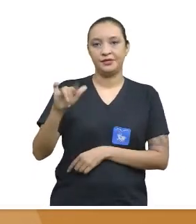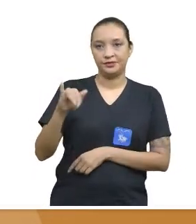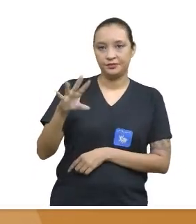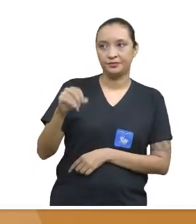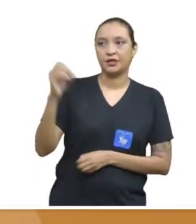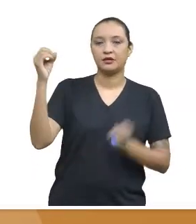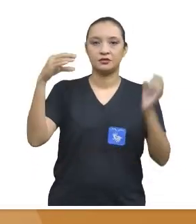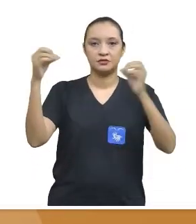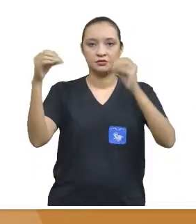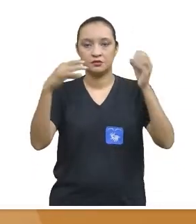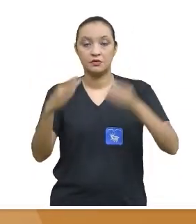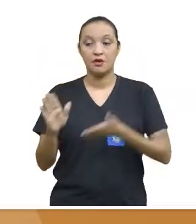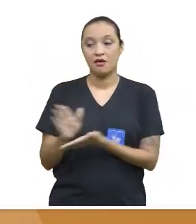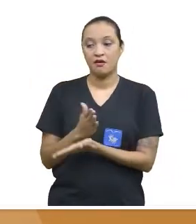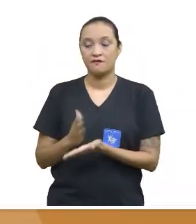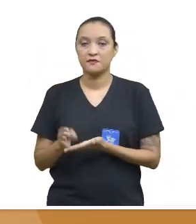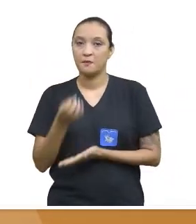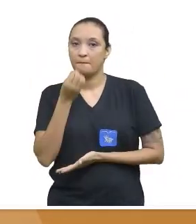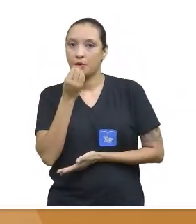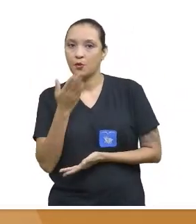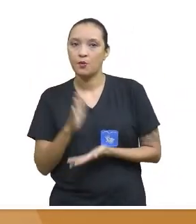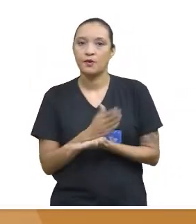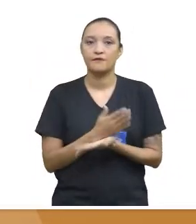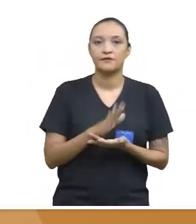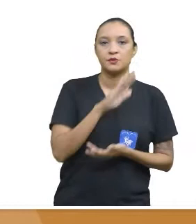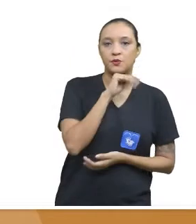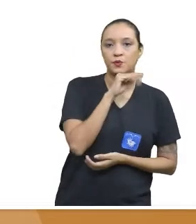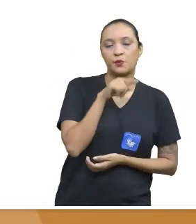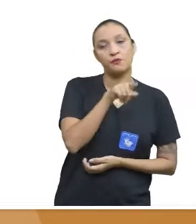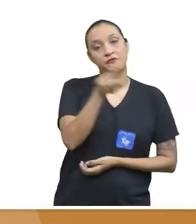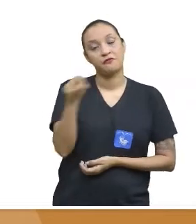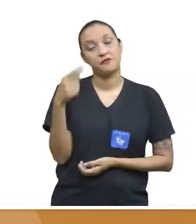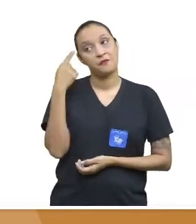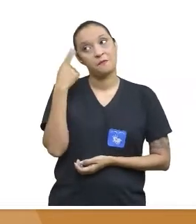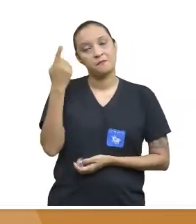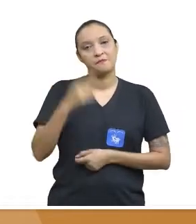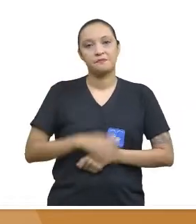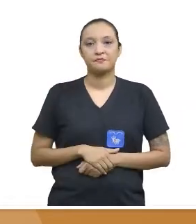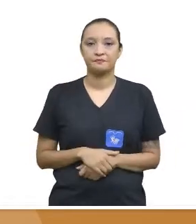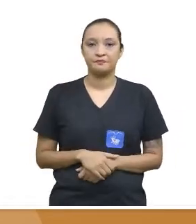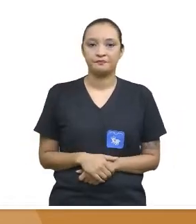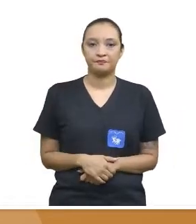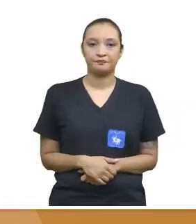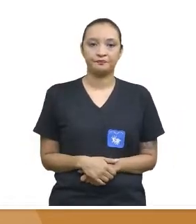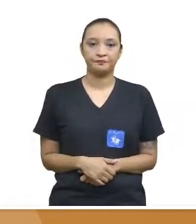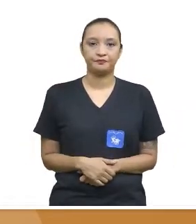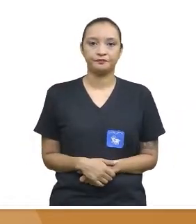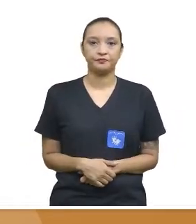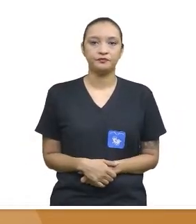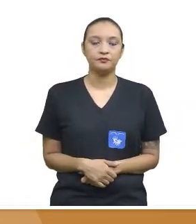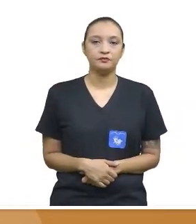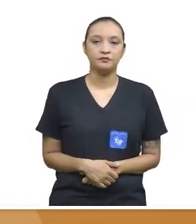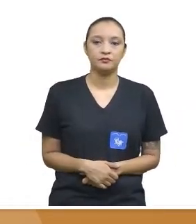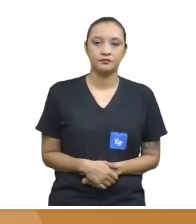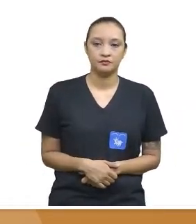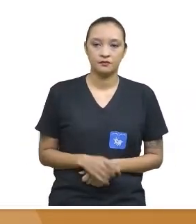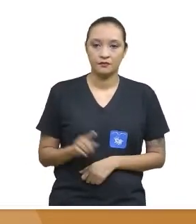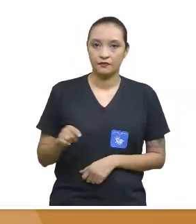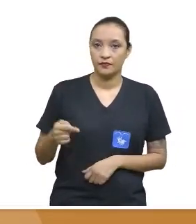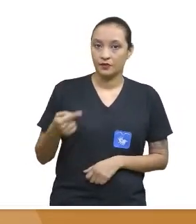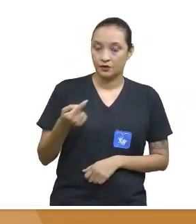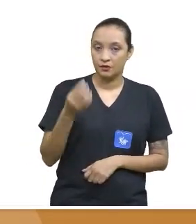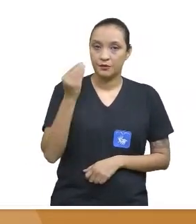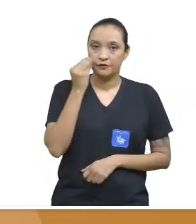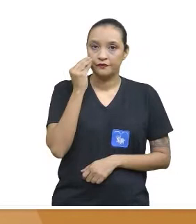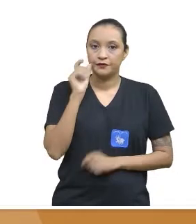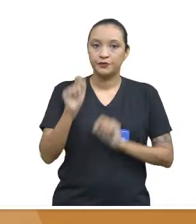nós é um herói, horas para nós não é. E eu deixo a reflexão a cargo de vocês, ok? Em seguida, nós vimos ali o